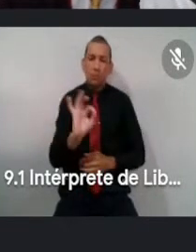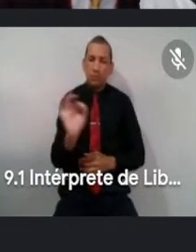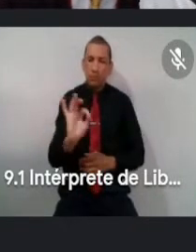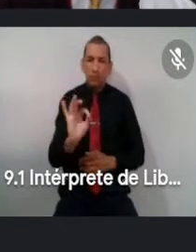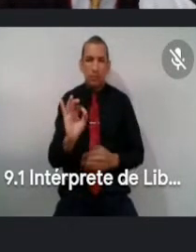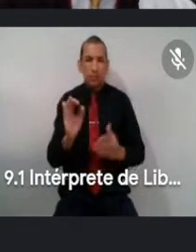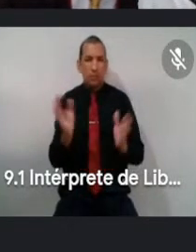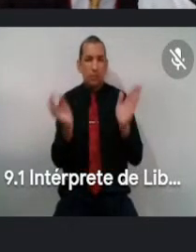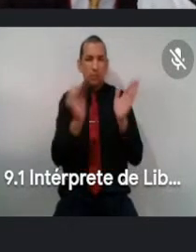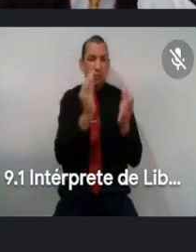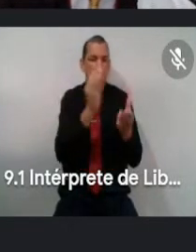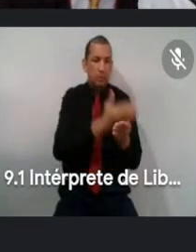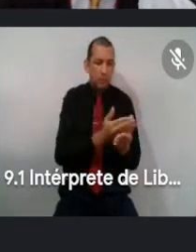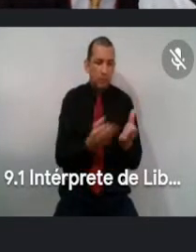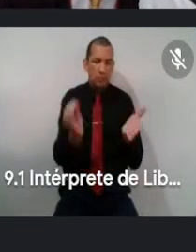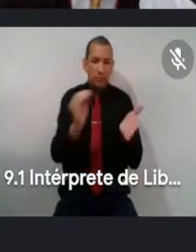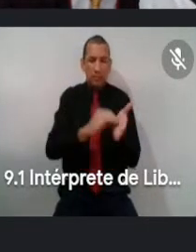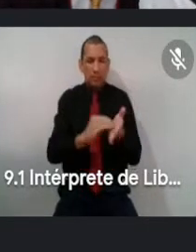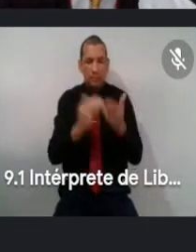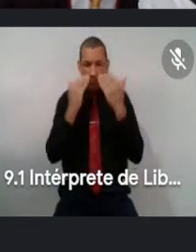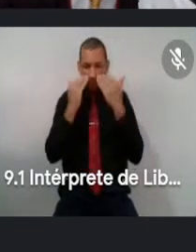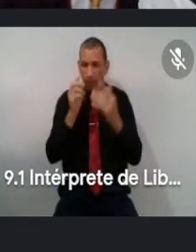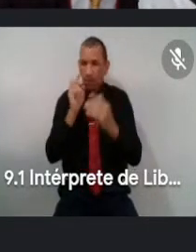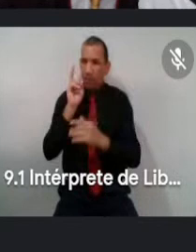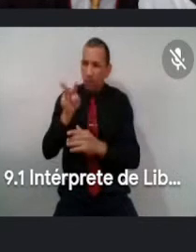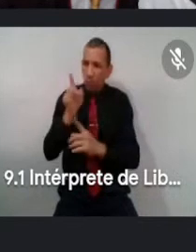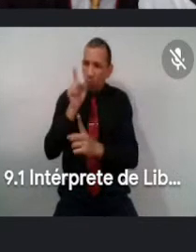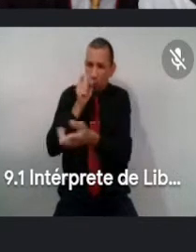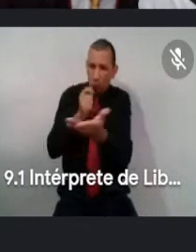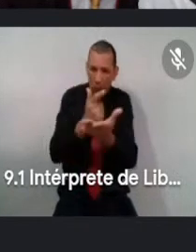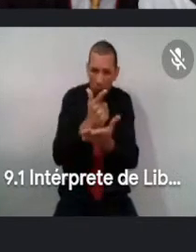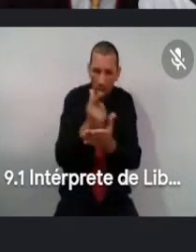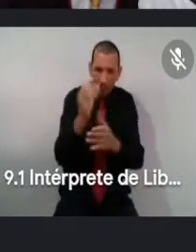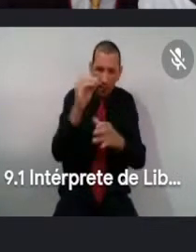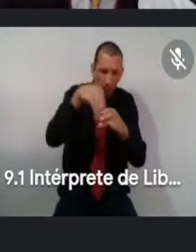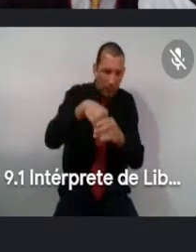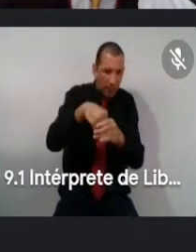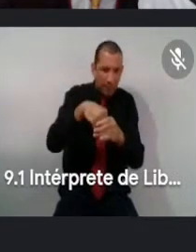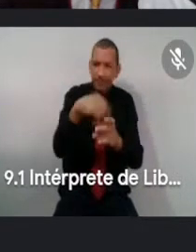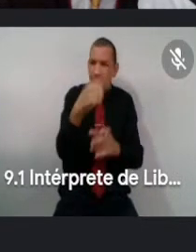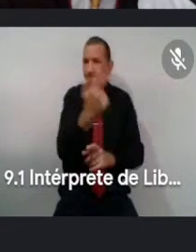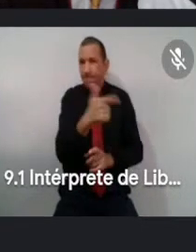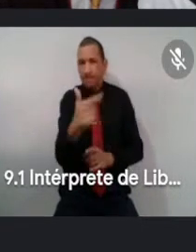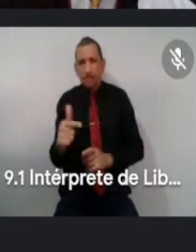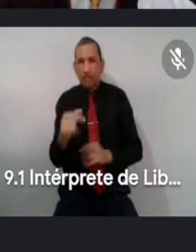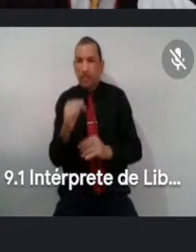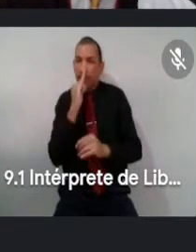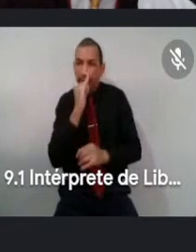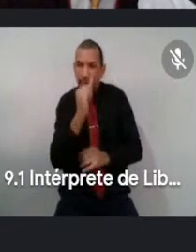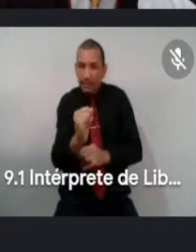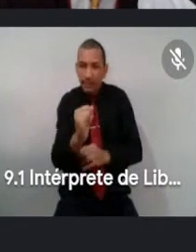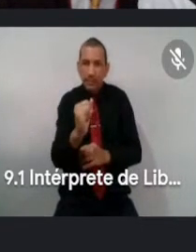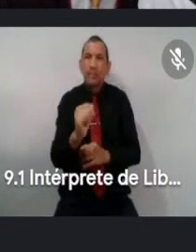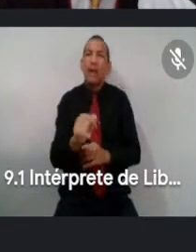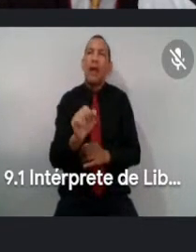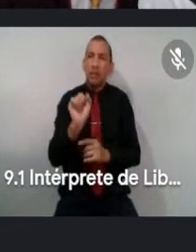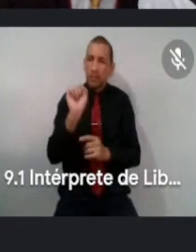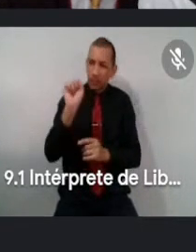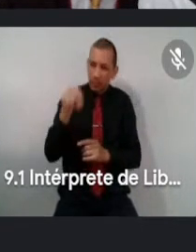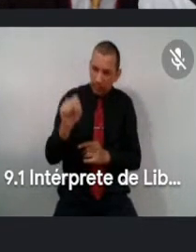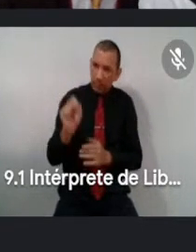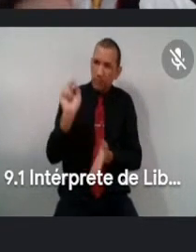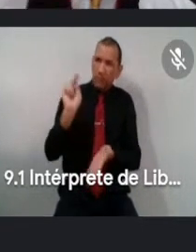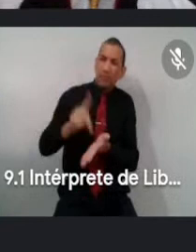nenhuma testemunha dos Autos que viu essa suposta compra de votos por essa afirmar que a